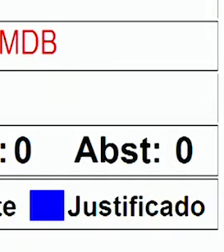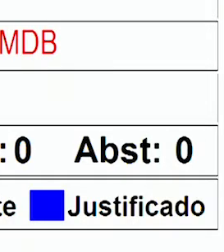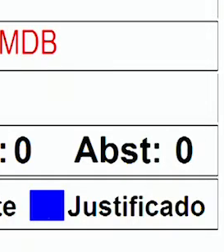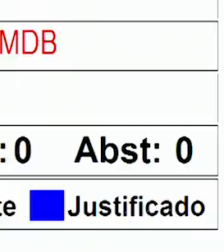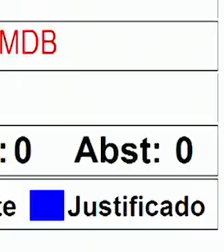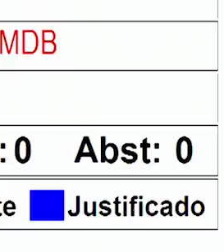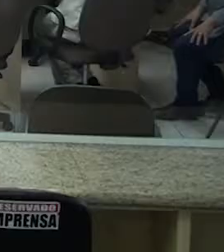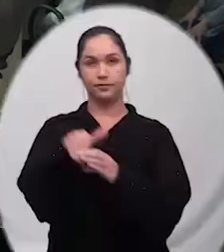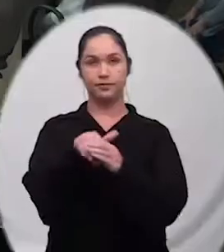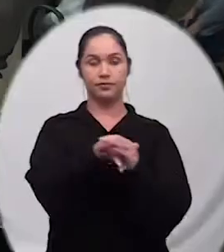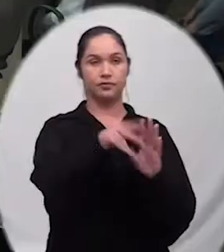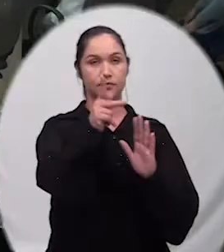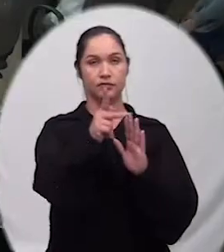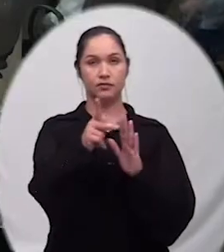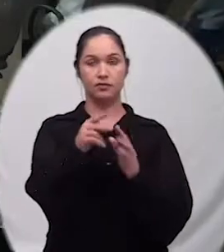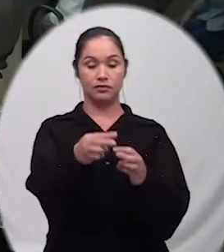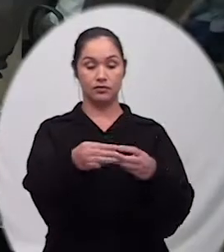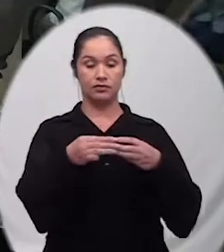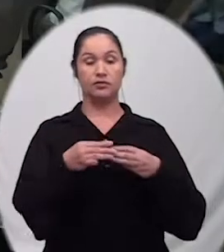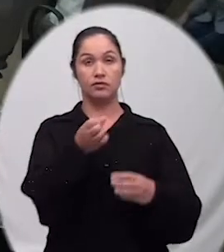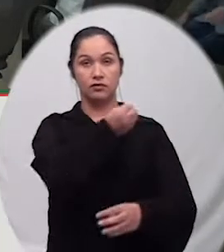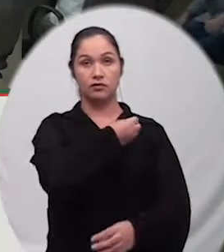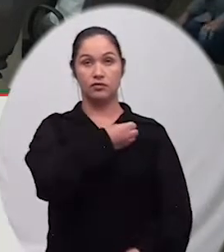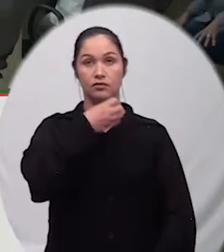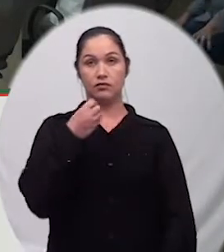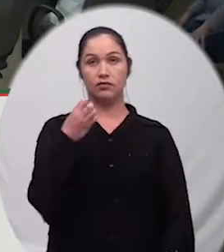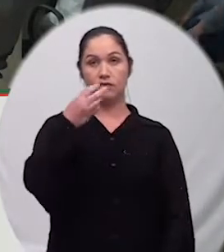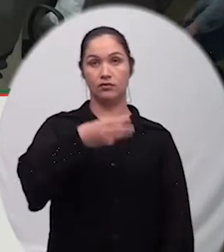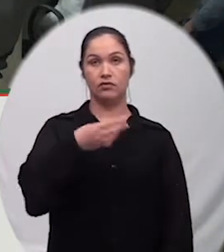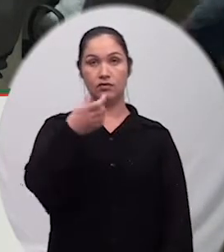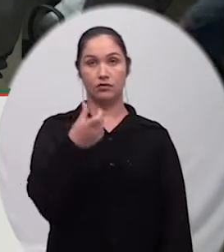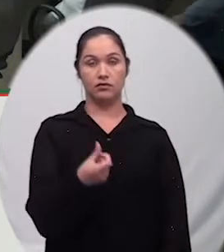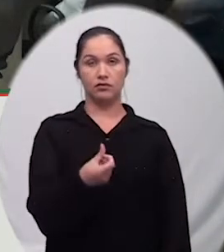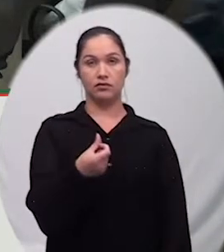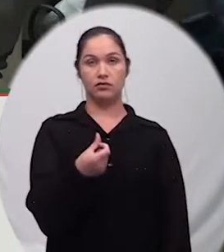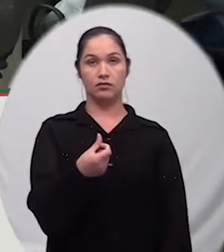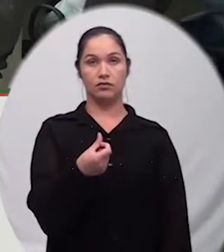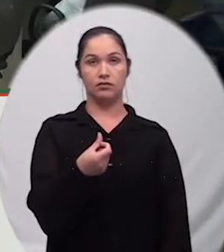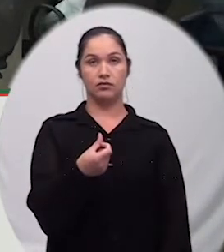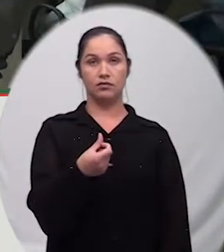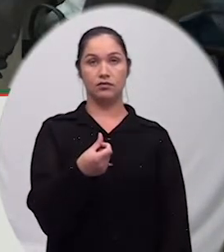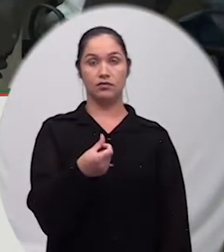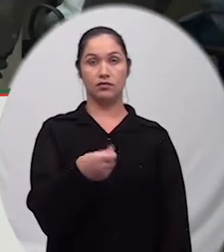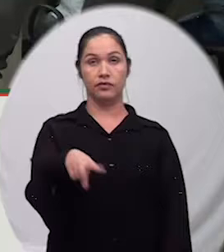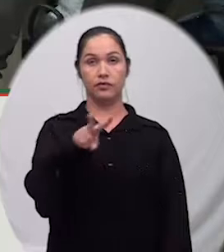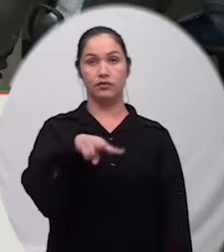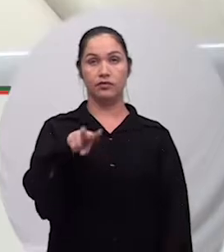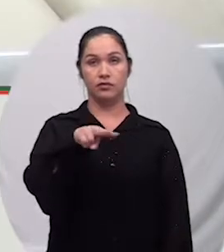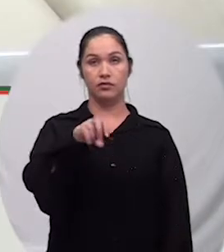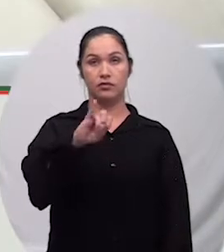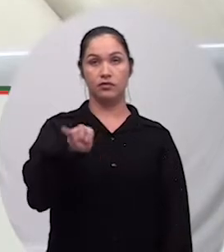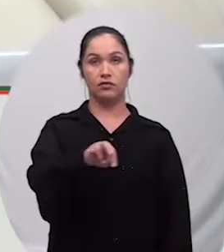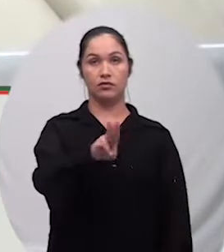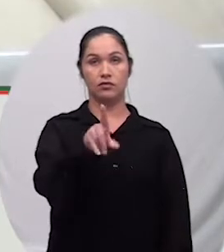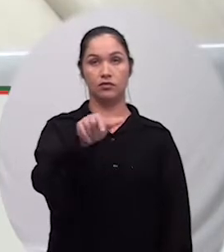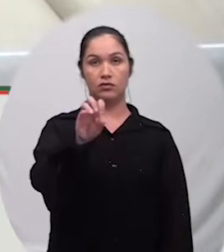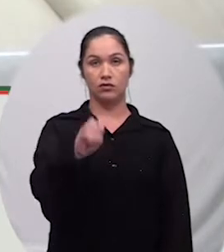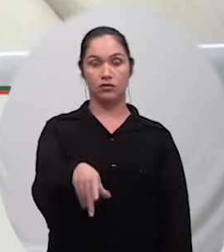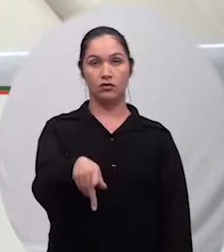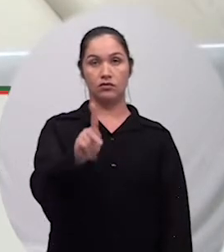Em única discussão e votação, a moção número 036/18, de autoria do vereador Júlio